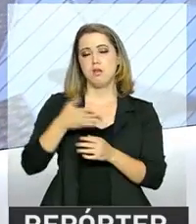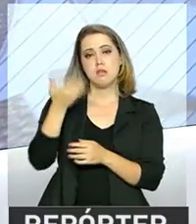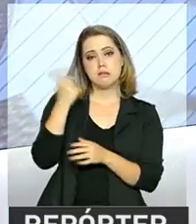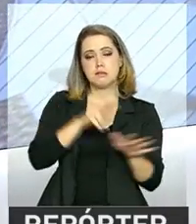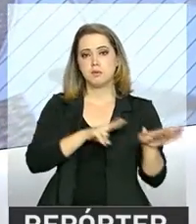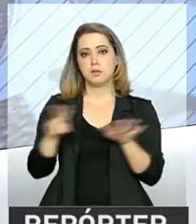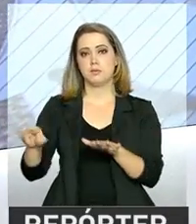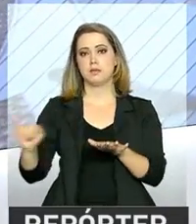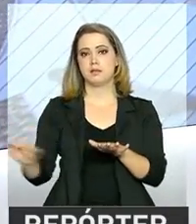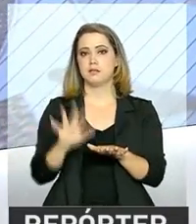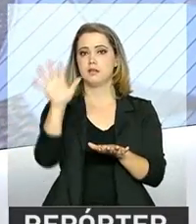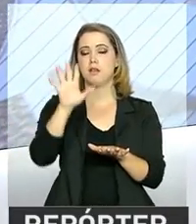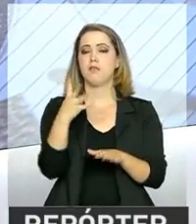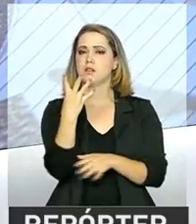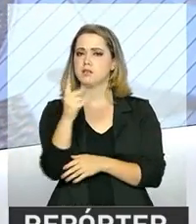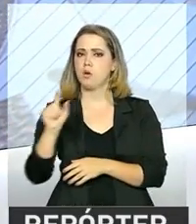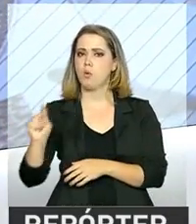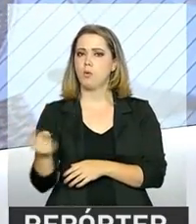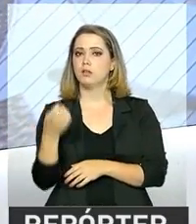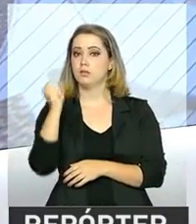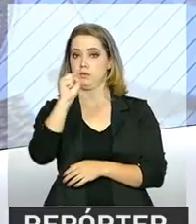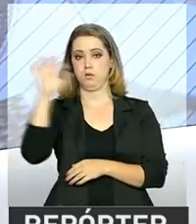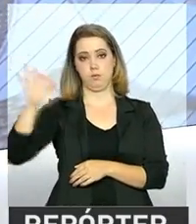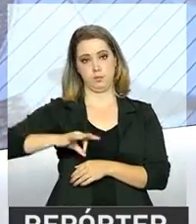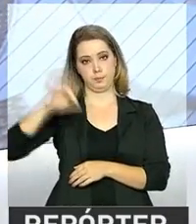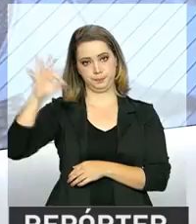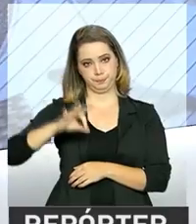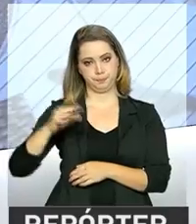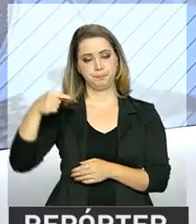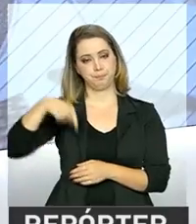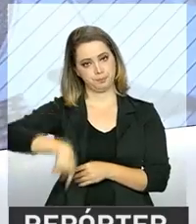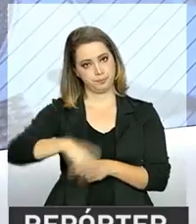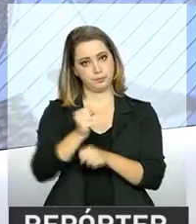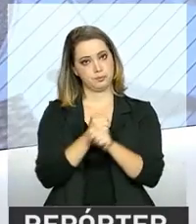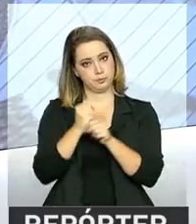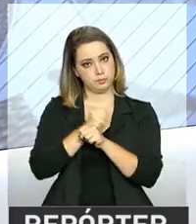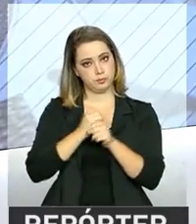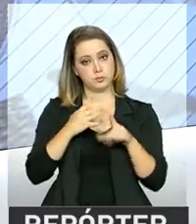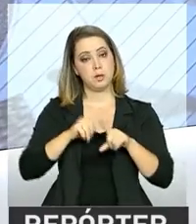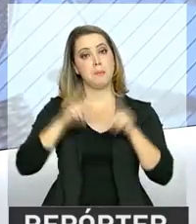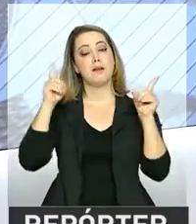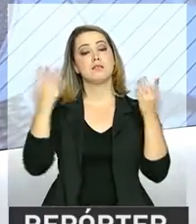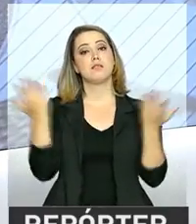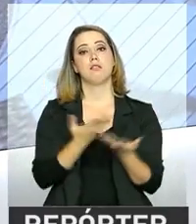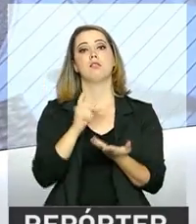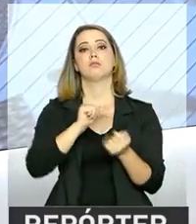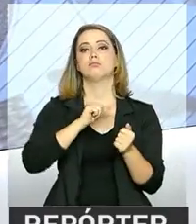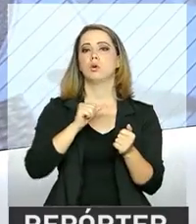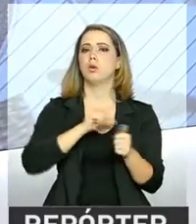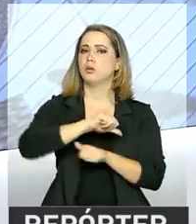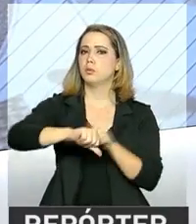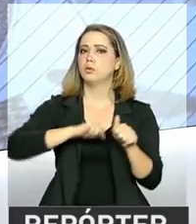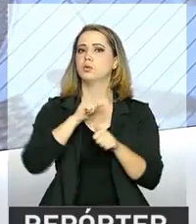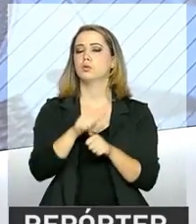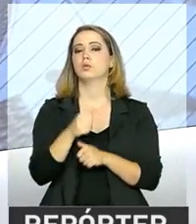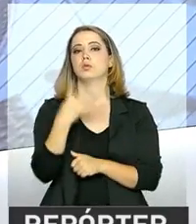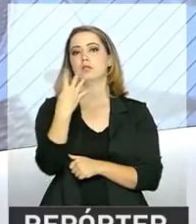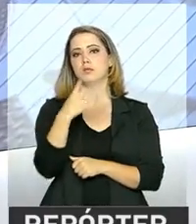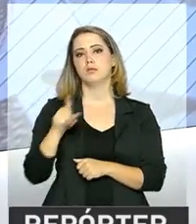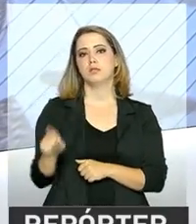oficial ficasse em qu 4,8 em 2017 agora a estimativa é de que fique